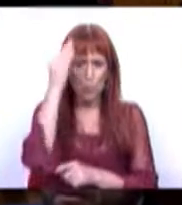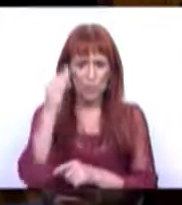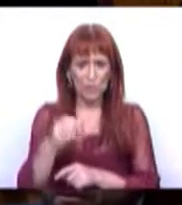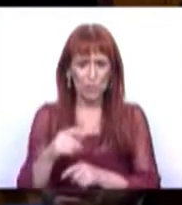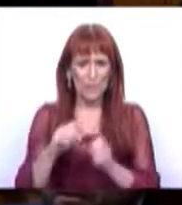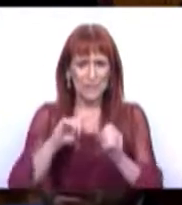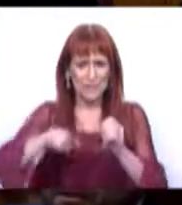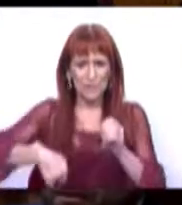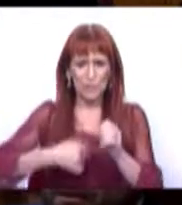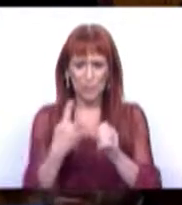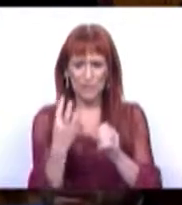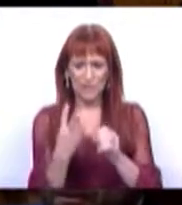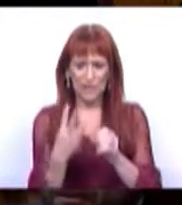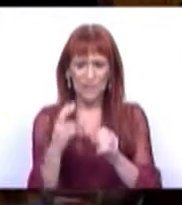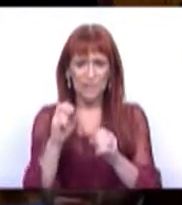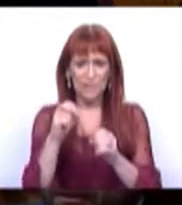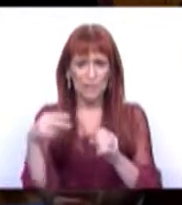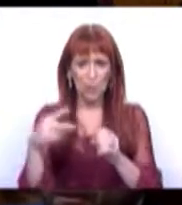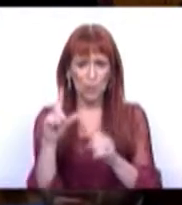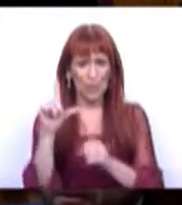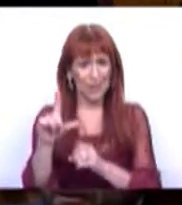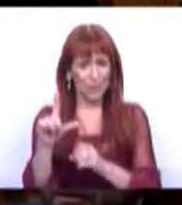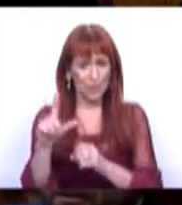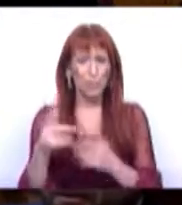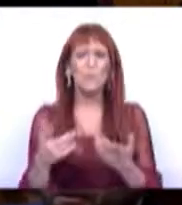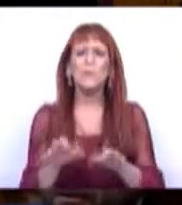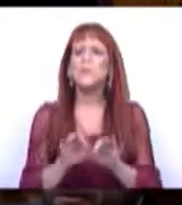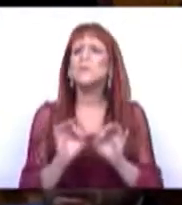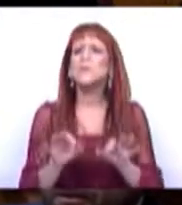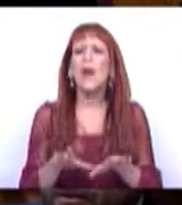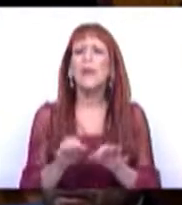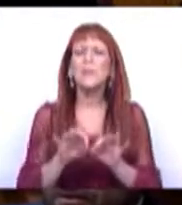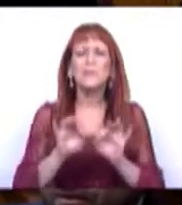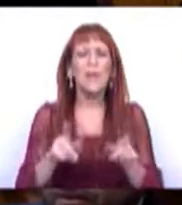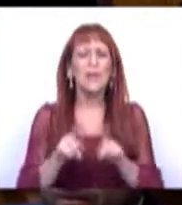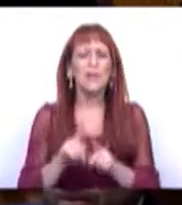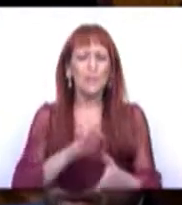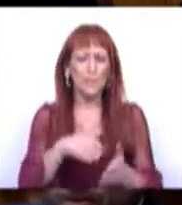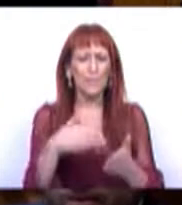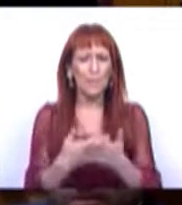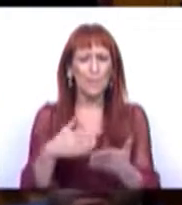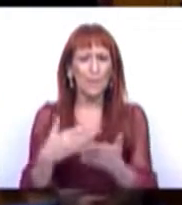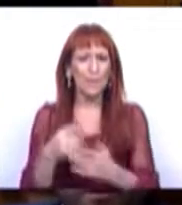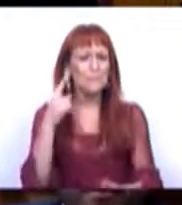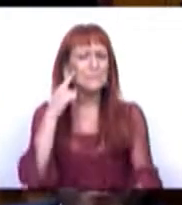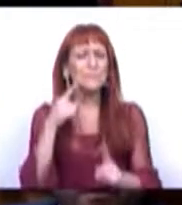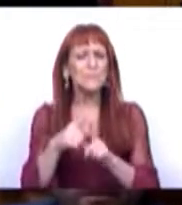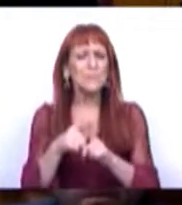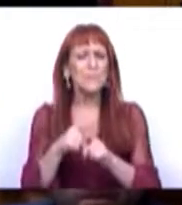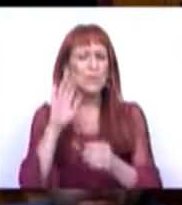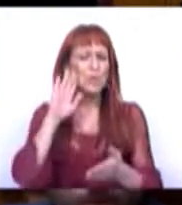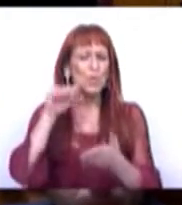em 0,3 euros o litro, assim como também as propostas que visam